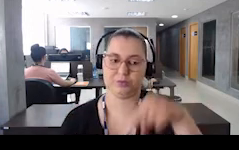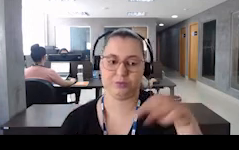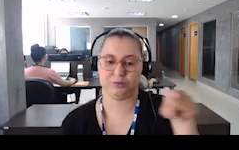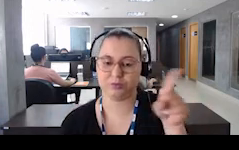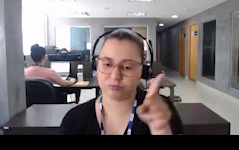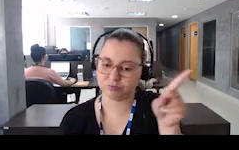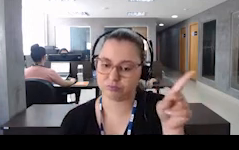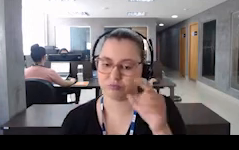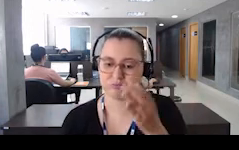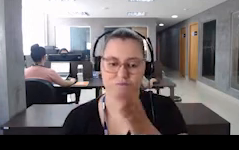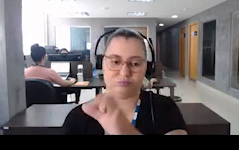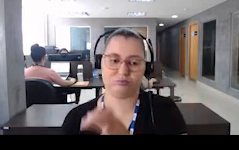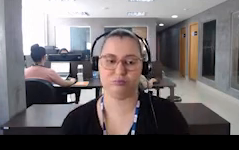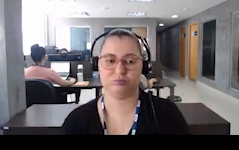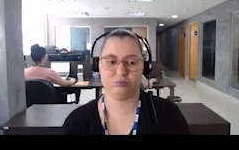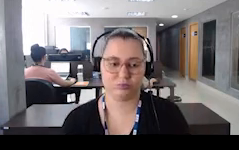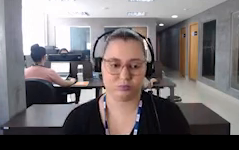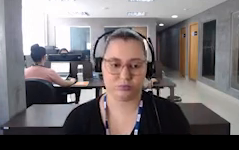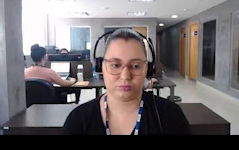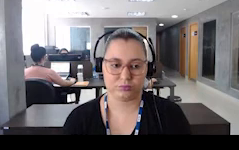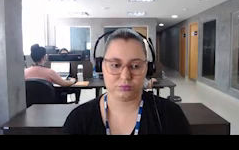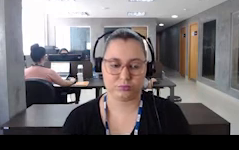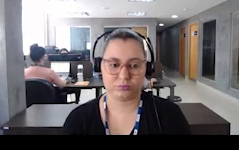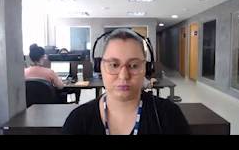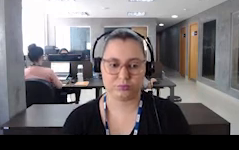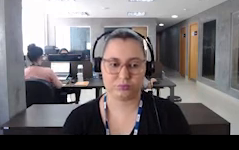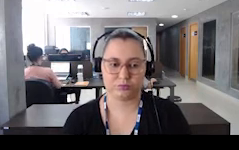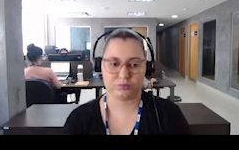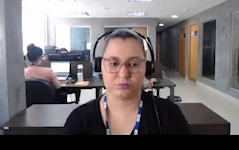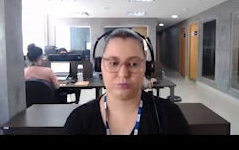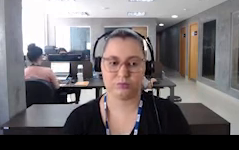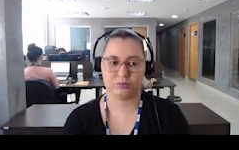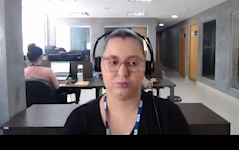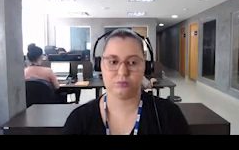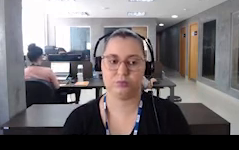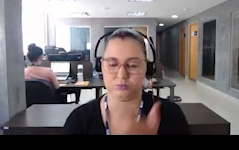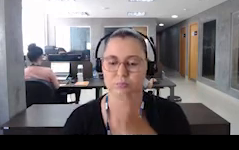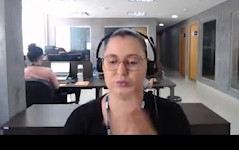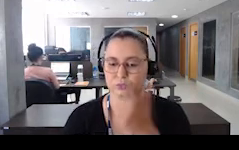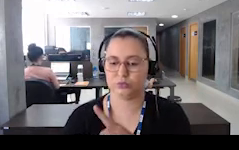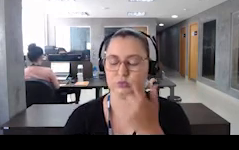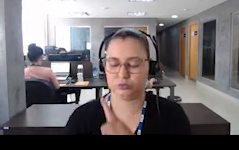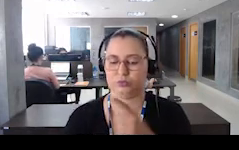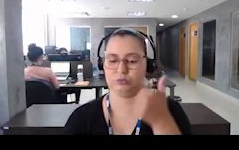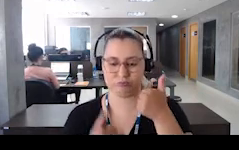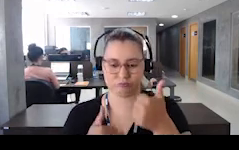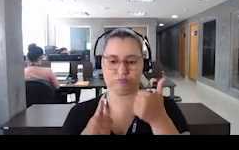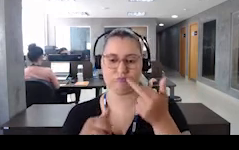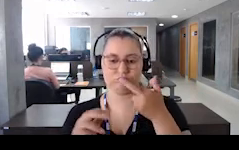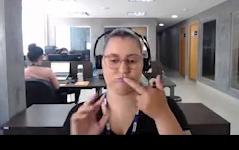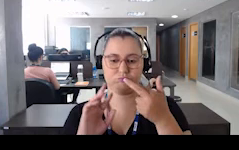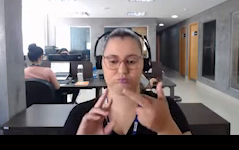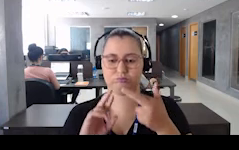com essa informação de corrente, vou até destacar ela aqui, a gente consegue responder as questões que ele está perguntando lá,